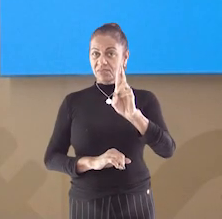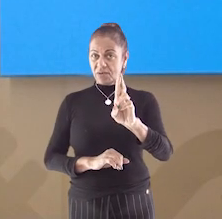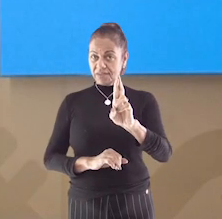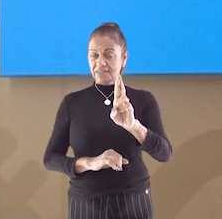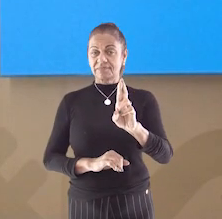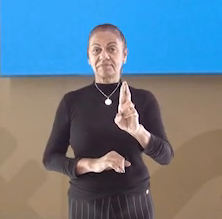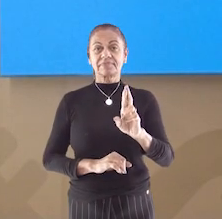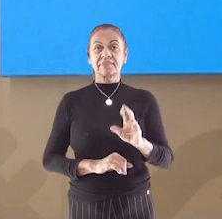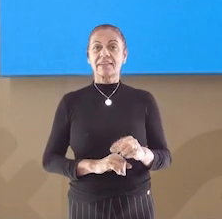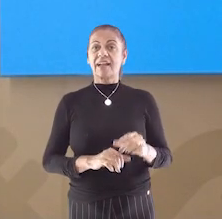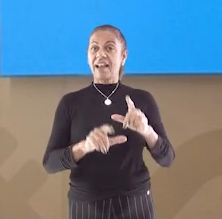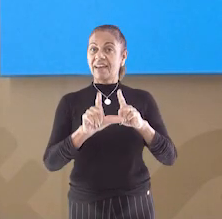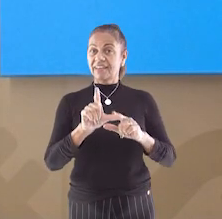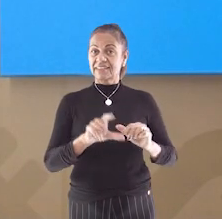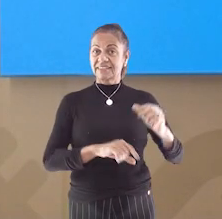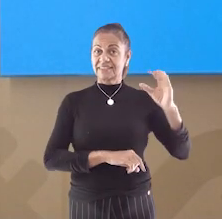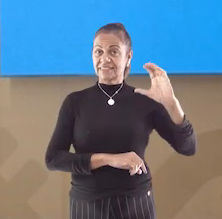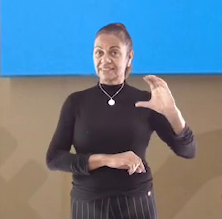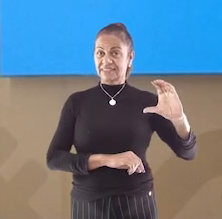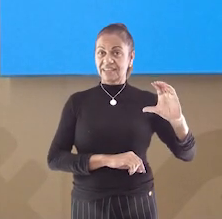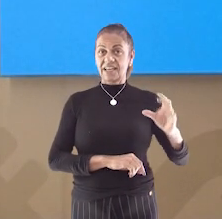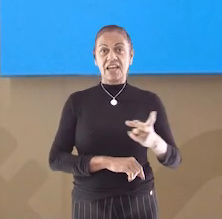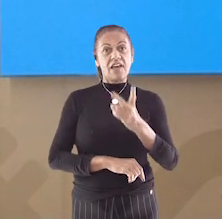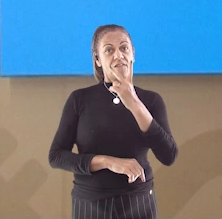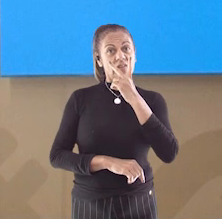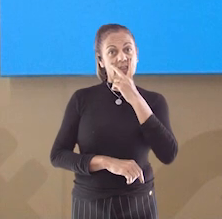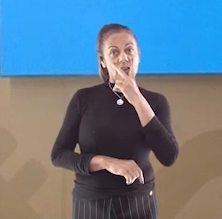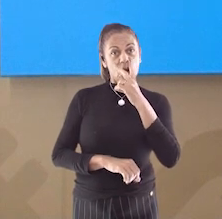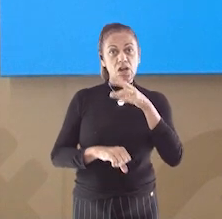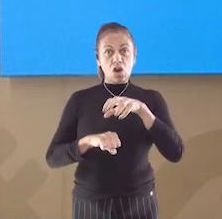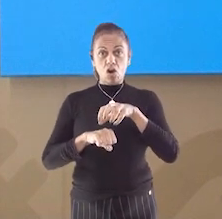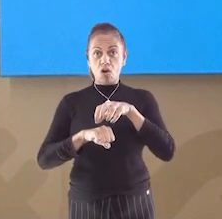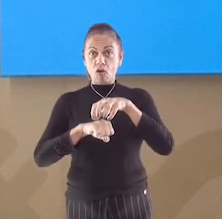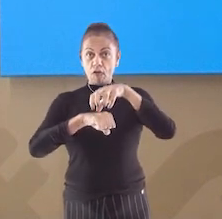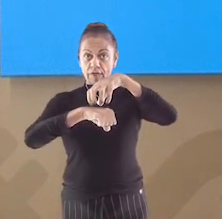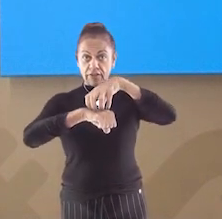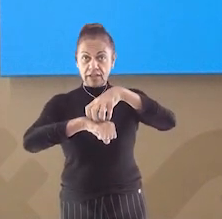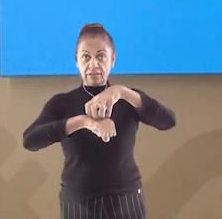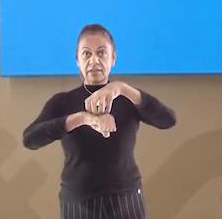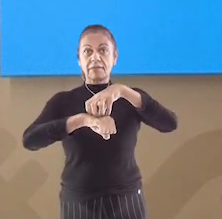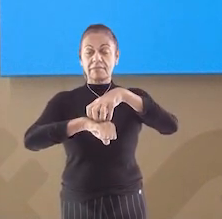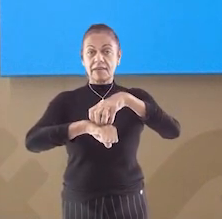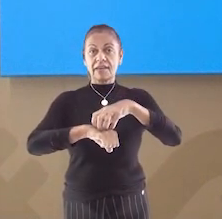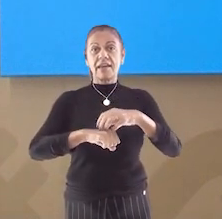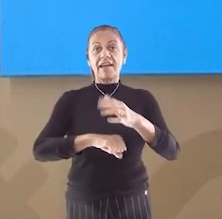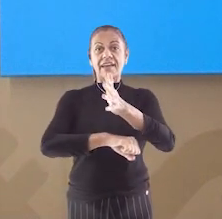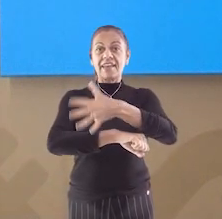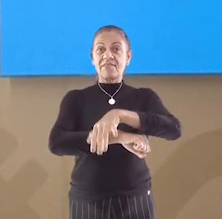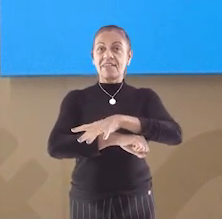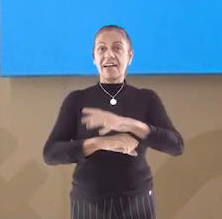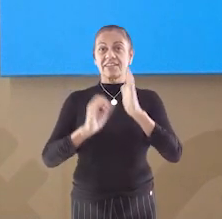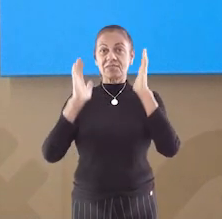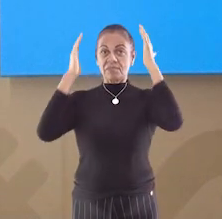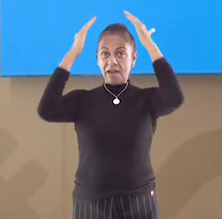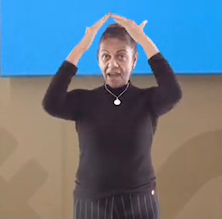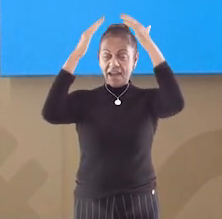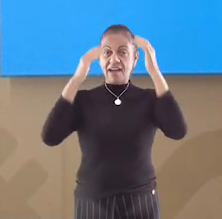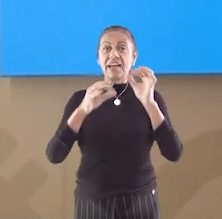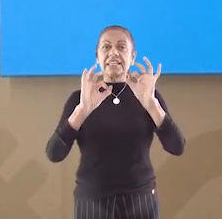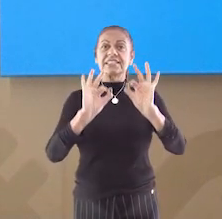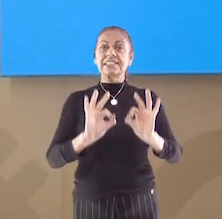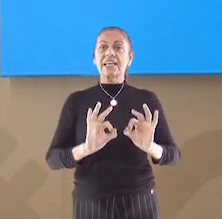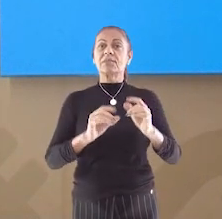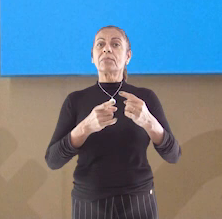Resposta da questão 2. Letra C. Vitória, Convento da Penha e Praça do Papa. Essa é a resposta certa,